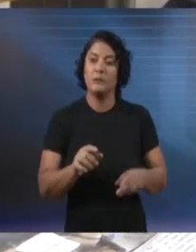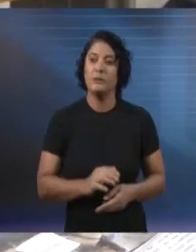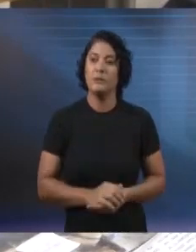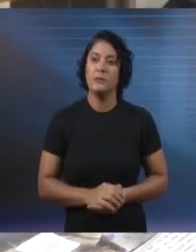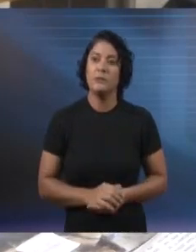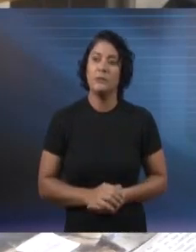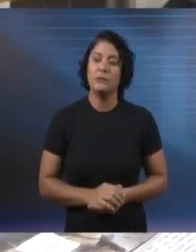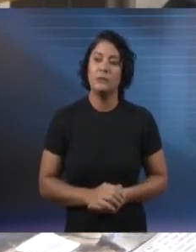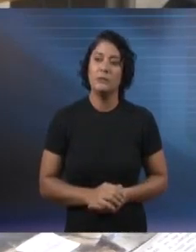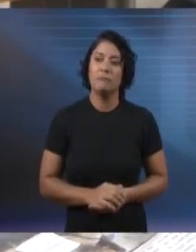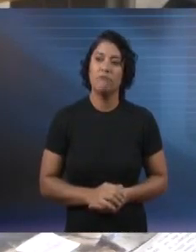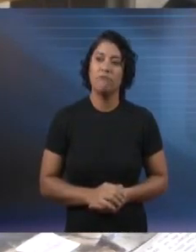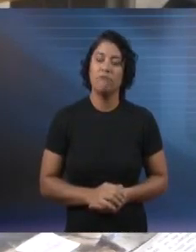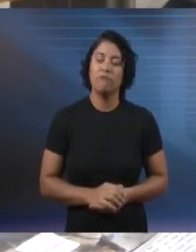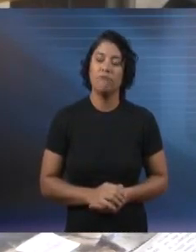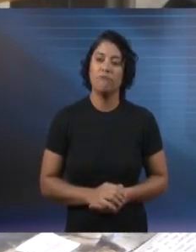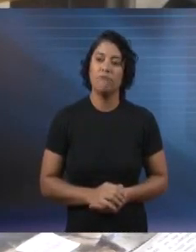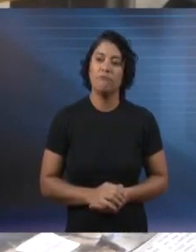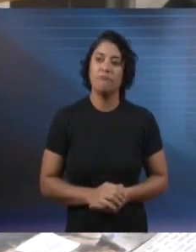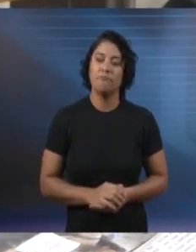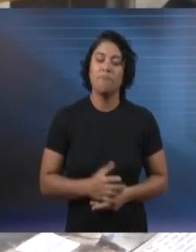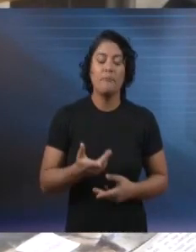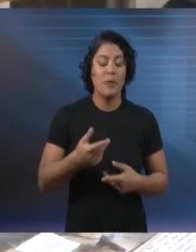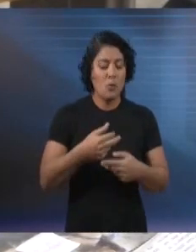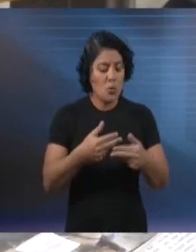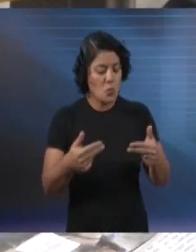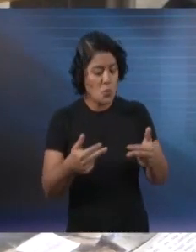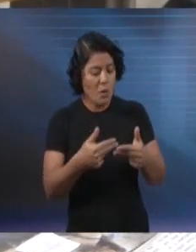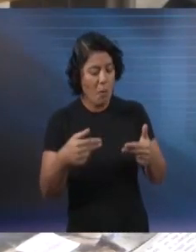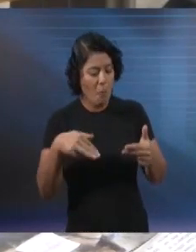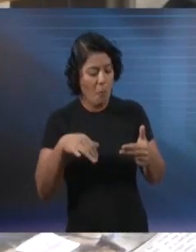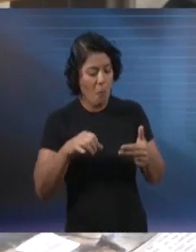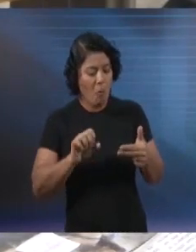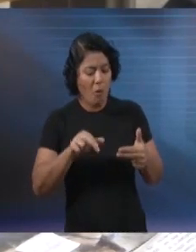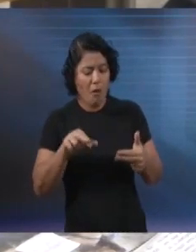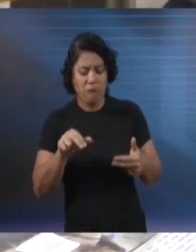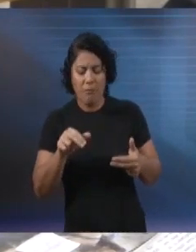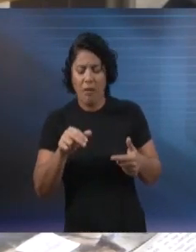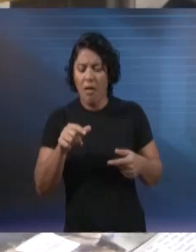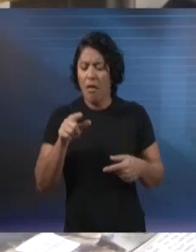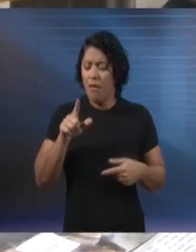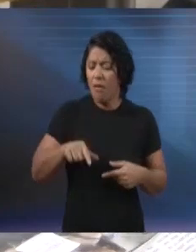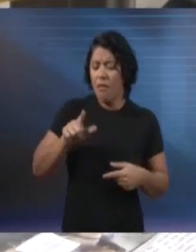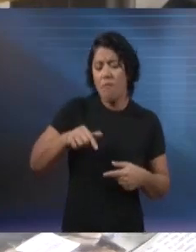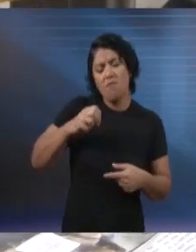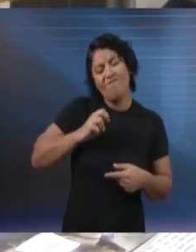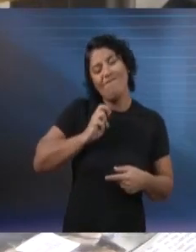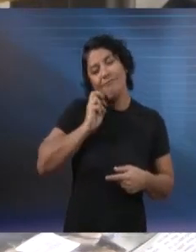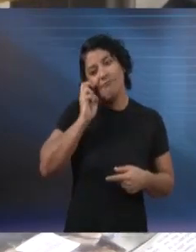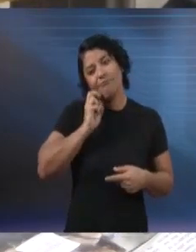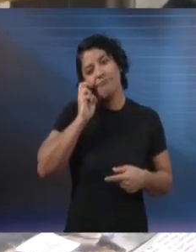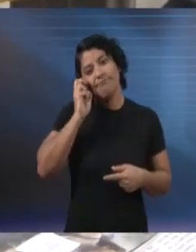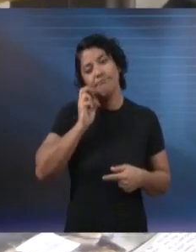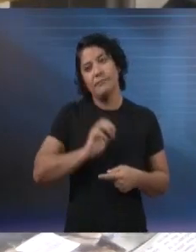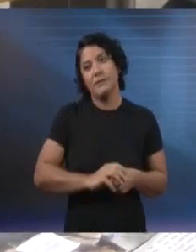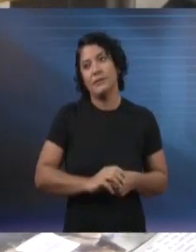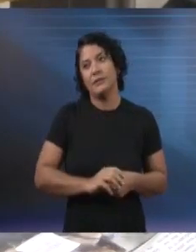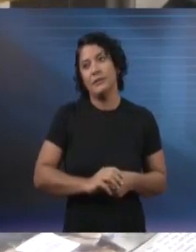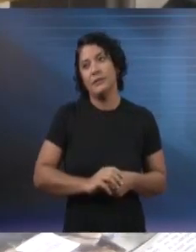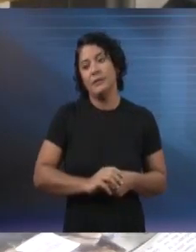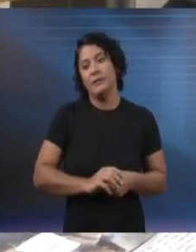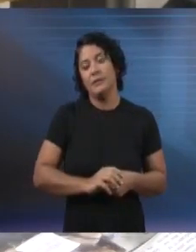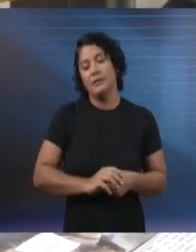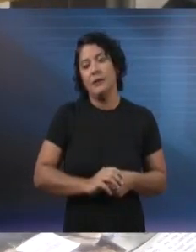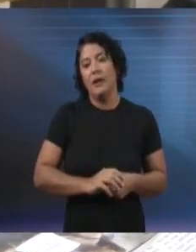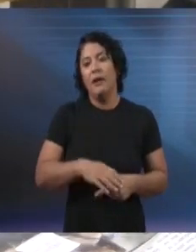moral que é absolutamente vergonhoso. É claro que é a prática histórica da